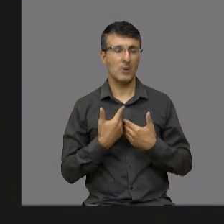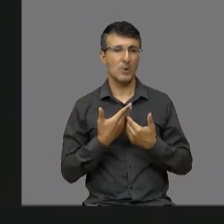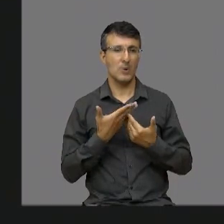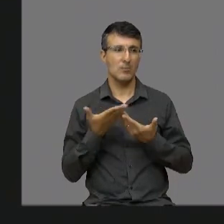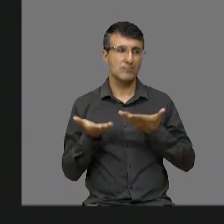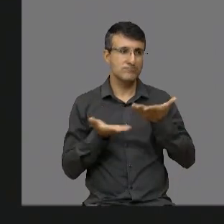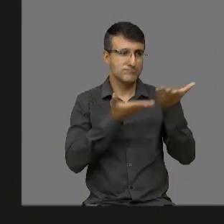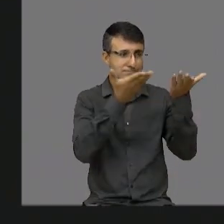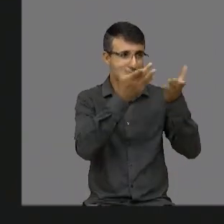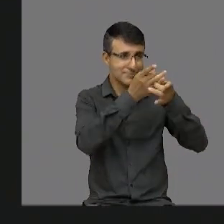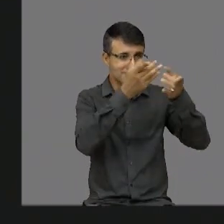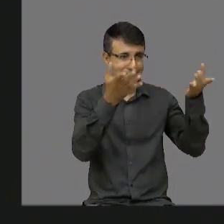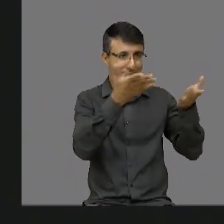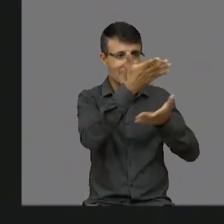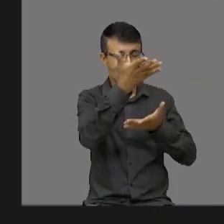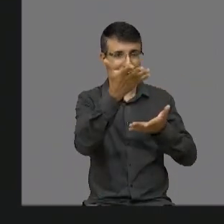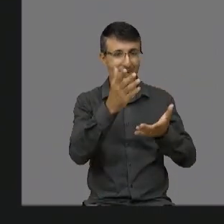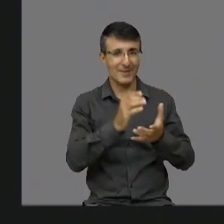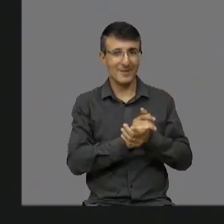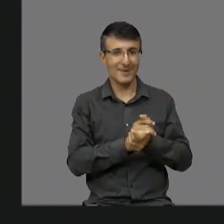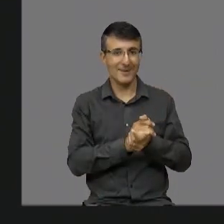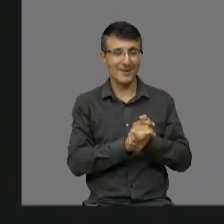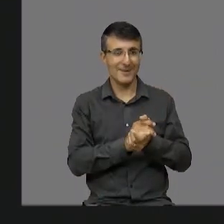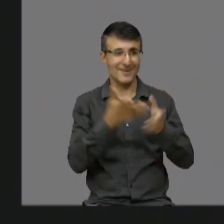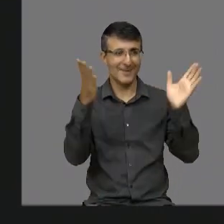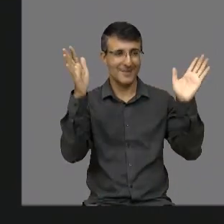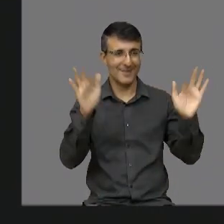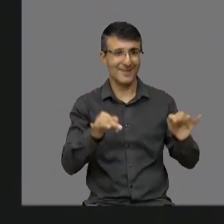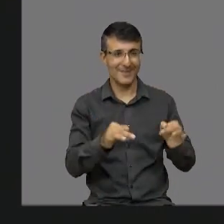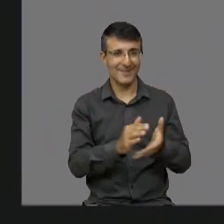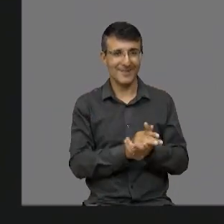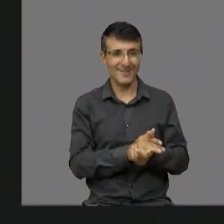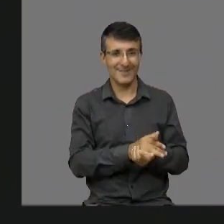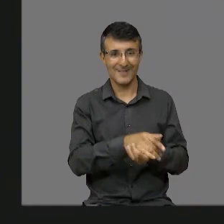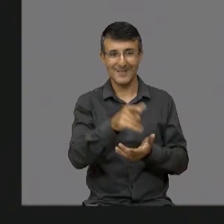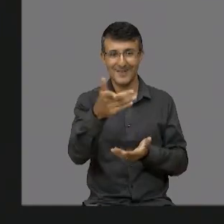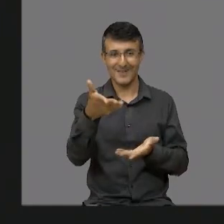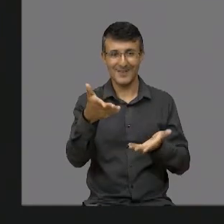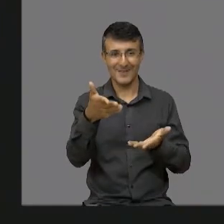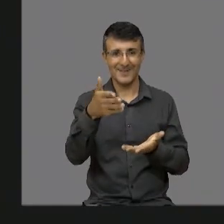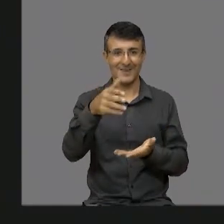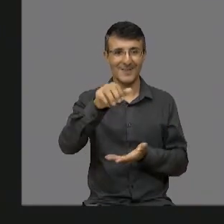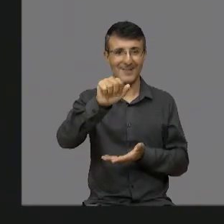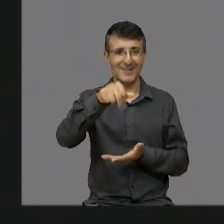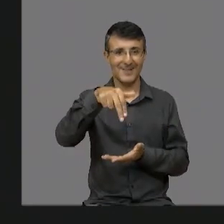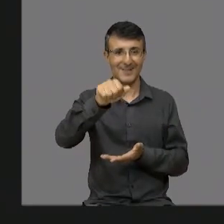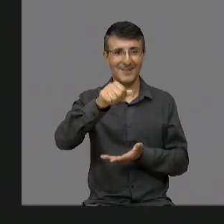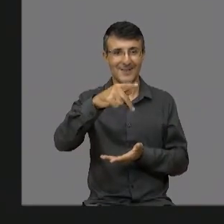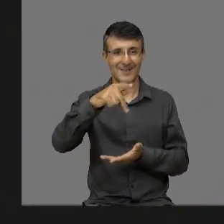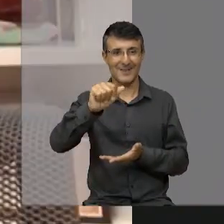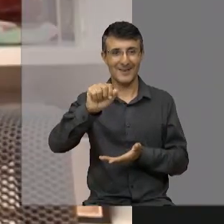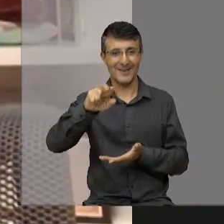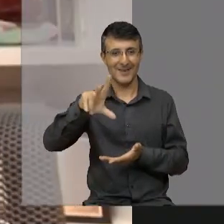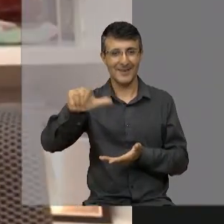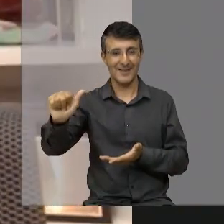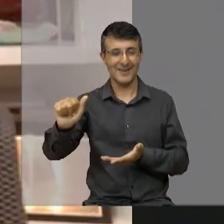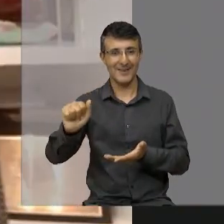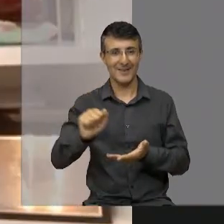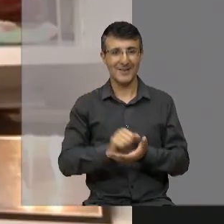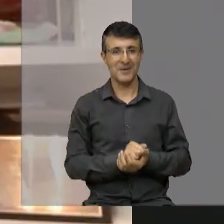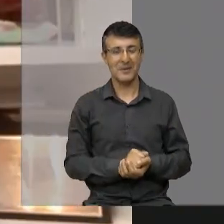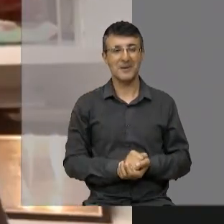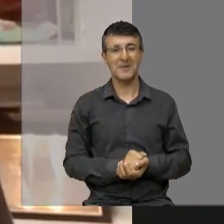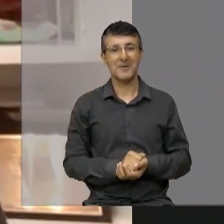encerramento. Pode ser, doutora Ana Paula? Claro. Obrigada. Sim. Bom, primeiro, mais uma